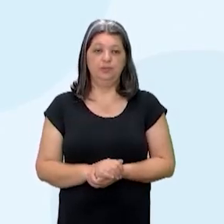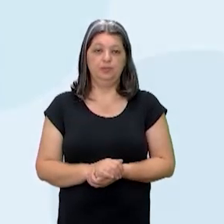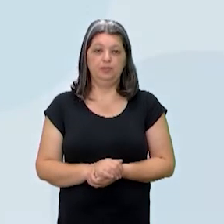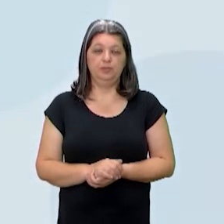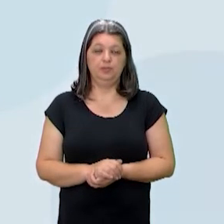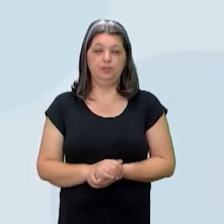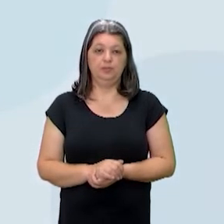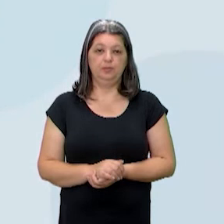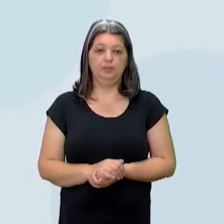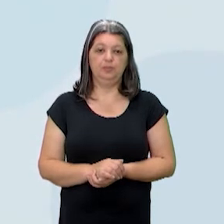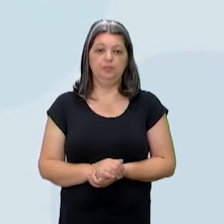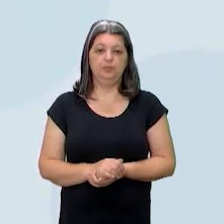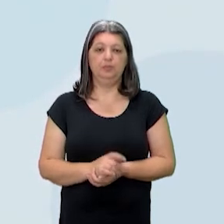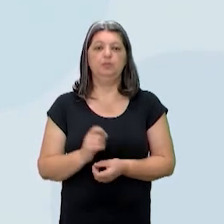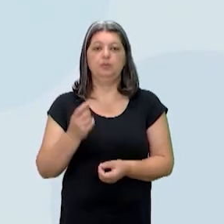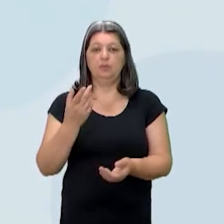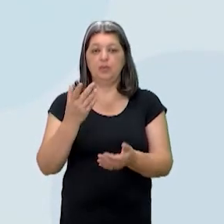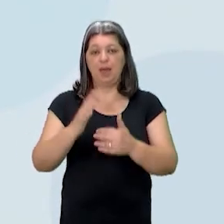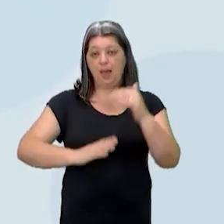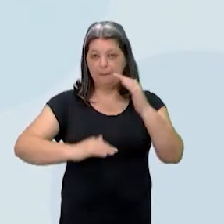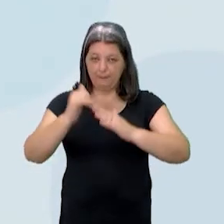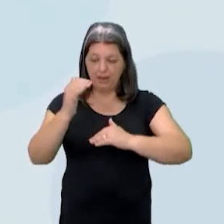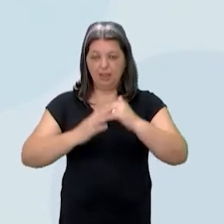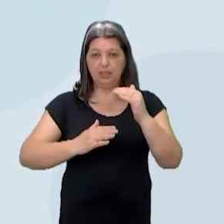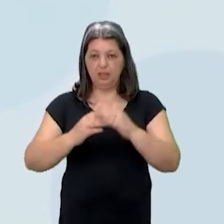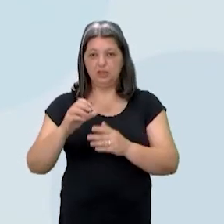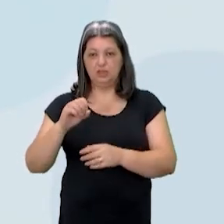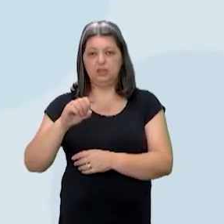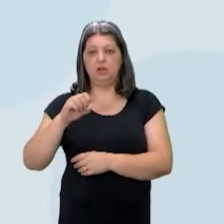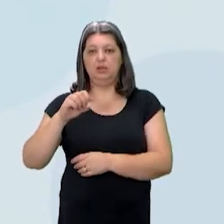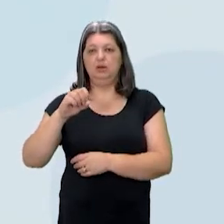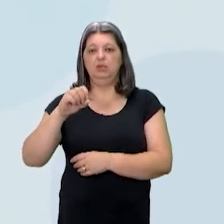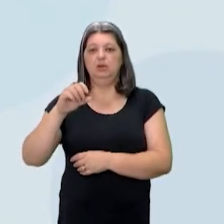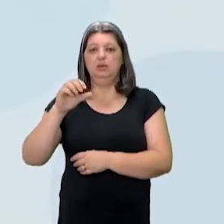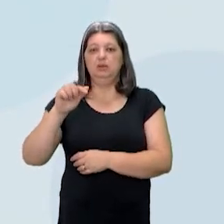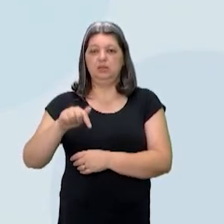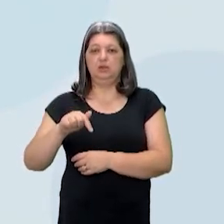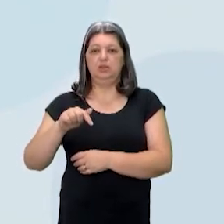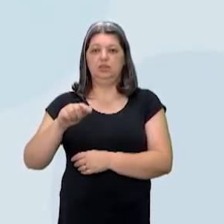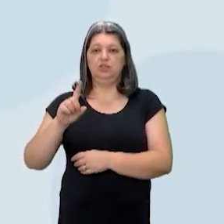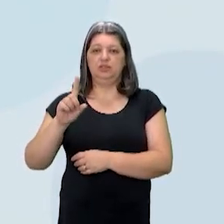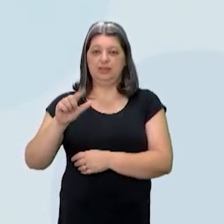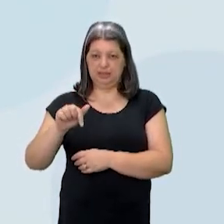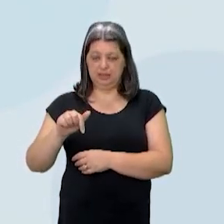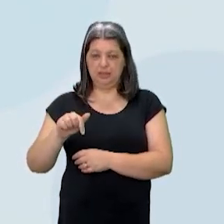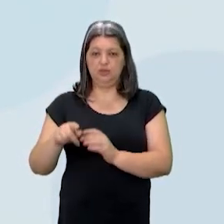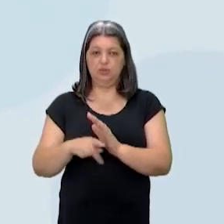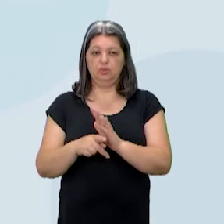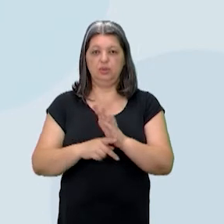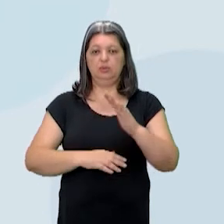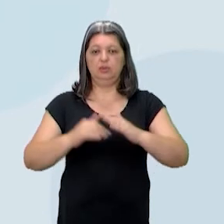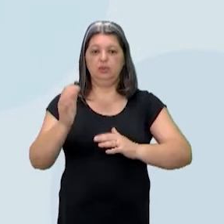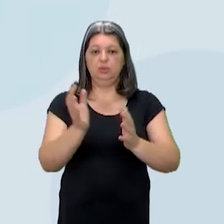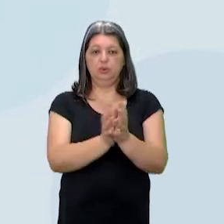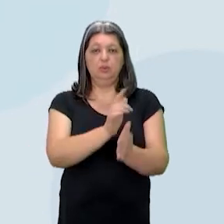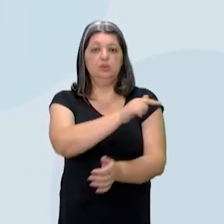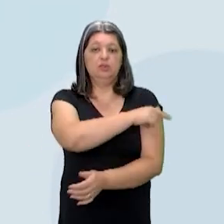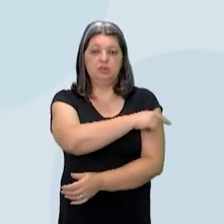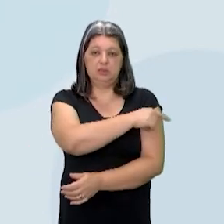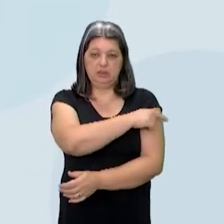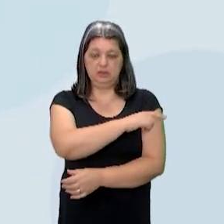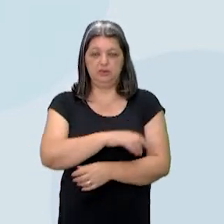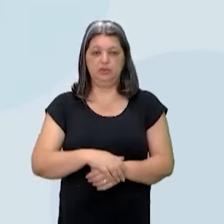aqui, mostrar para vocês qual é a nossa habilidade, é a 0717, é uma habilidade lá do 7º ano, mas a